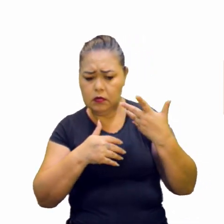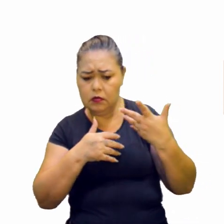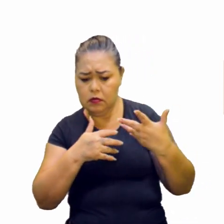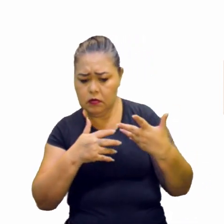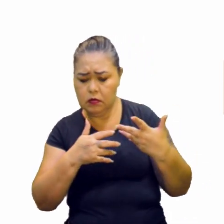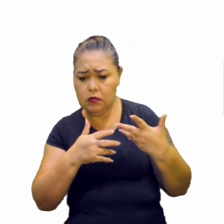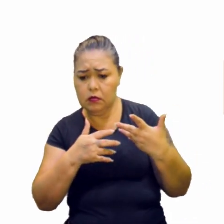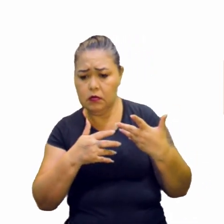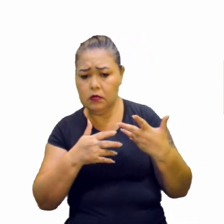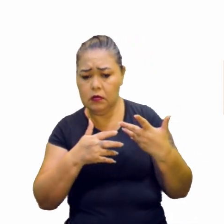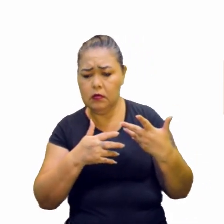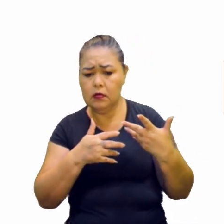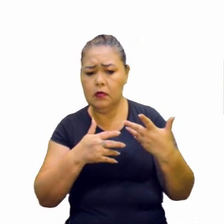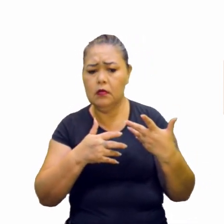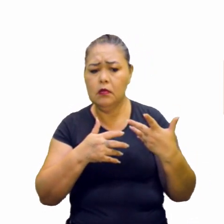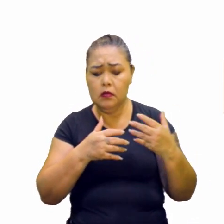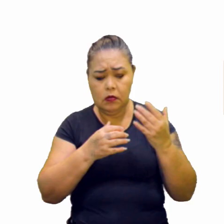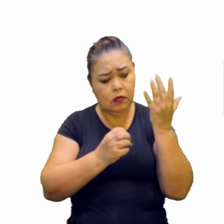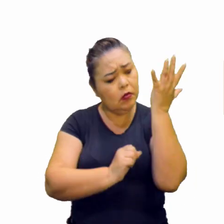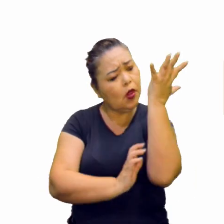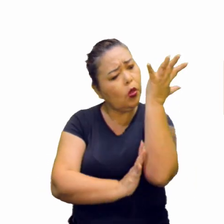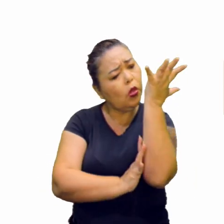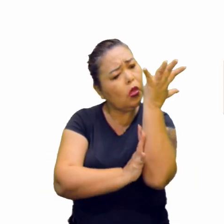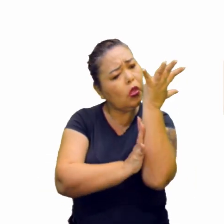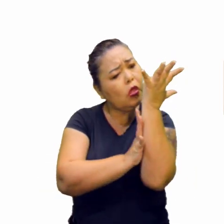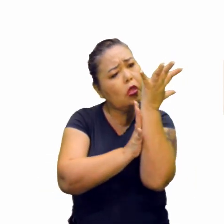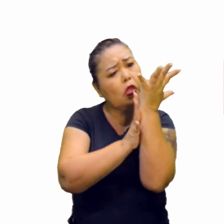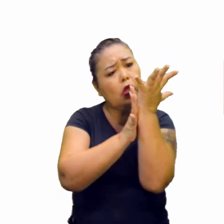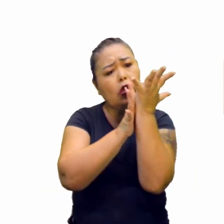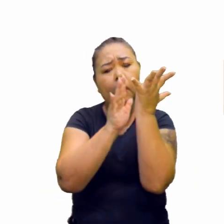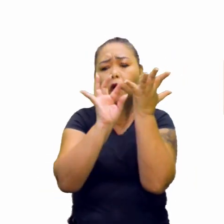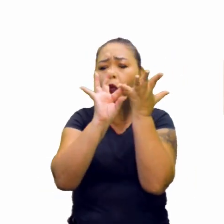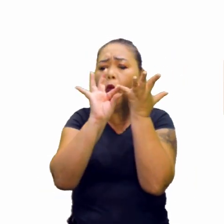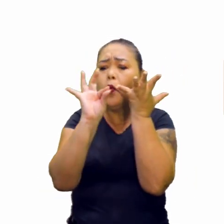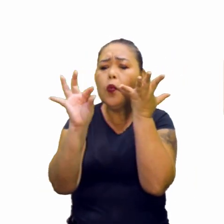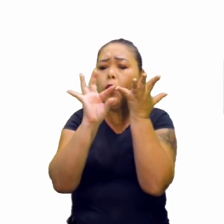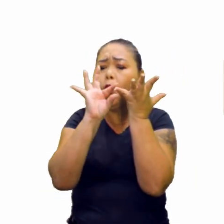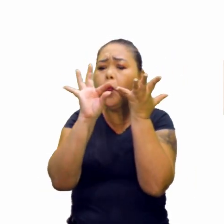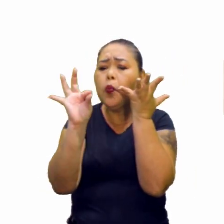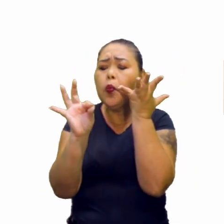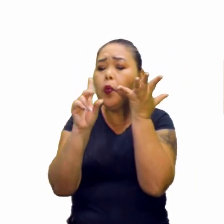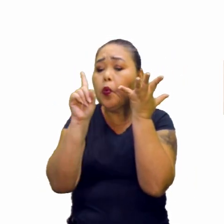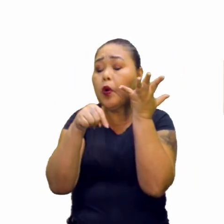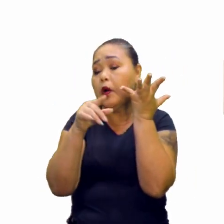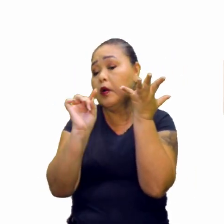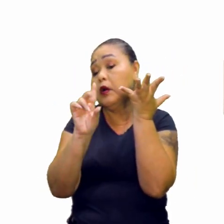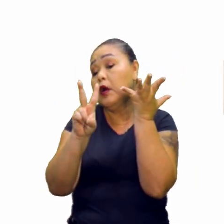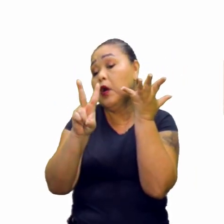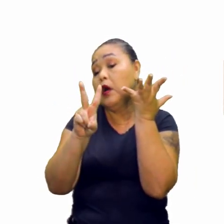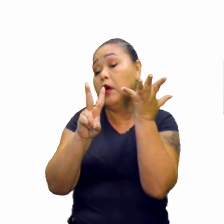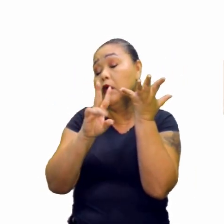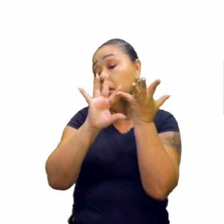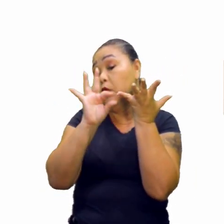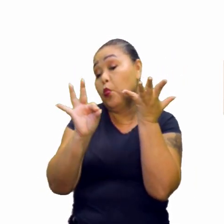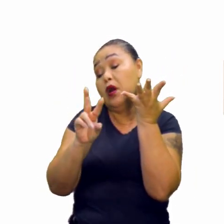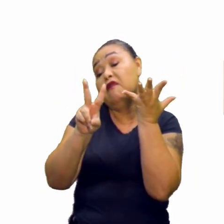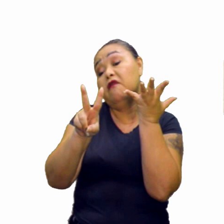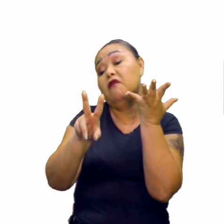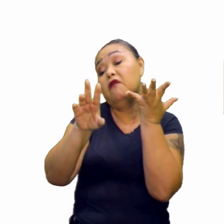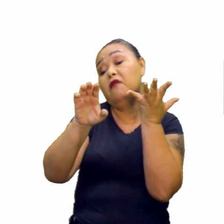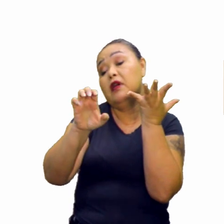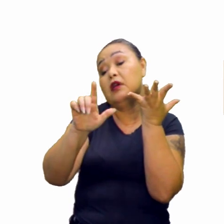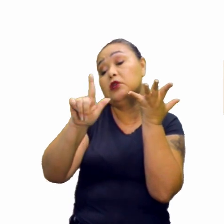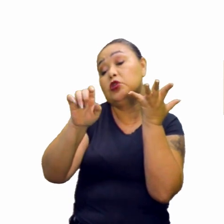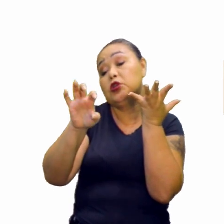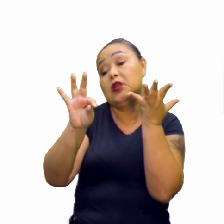nos vasos lenhosos de ramos de produção, não ramos vegetativos.